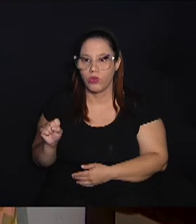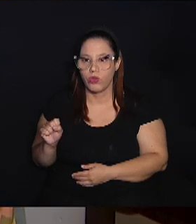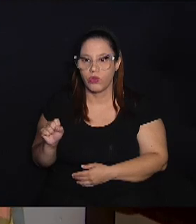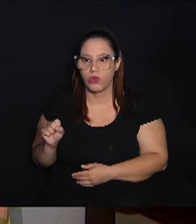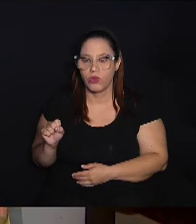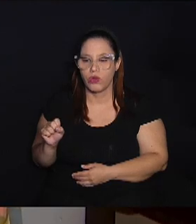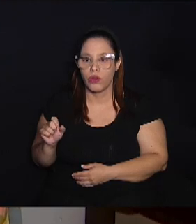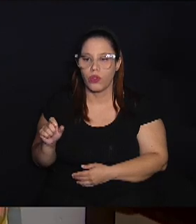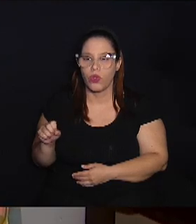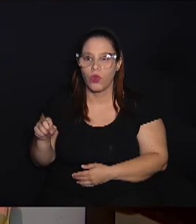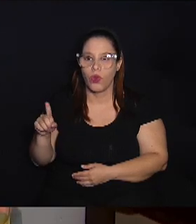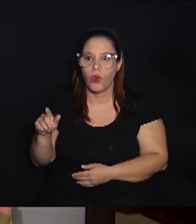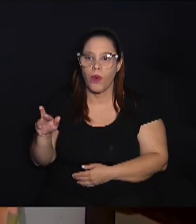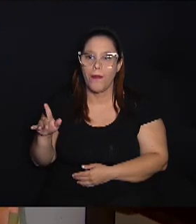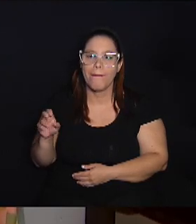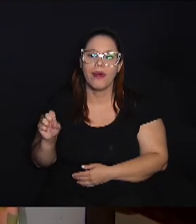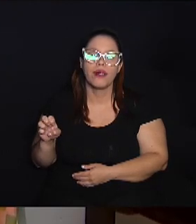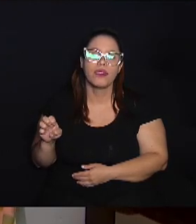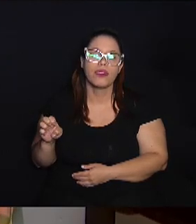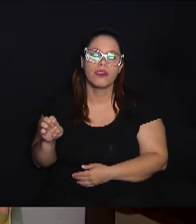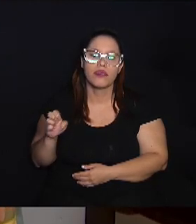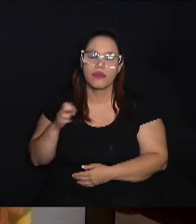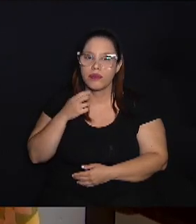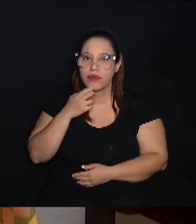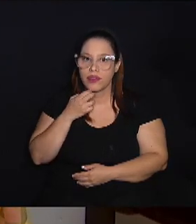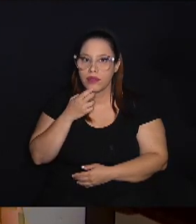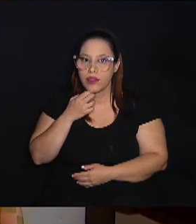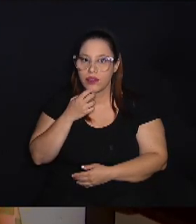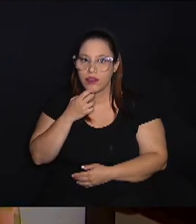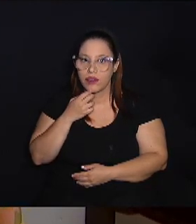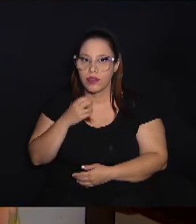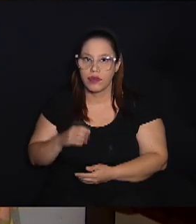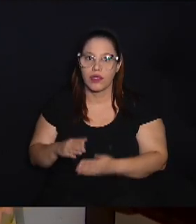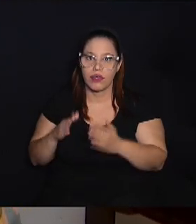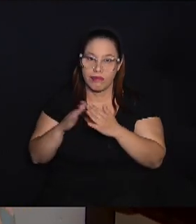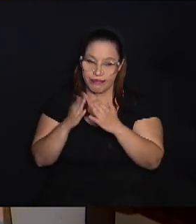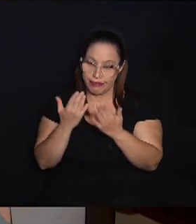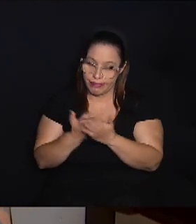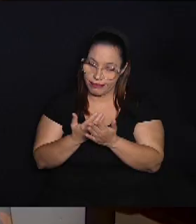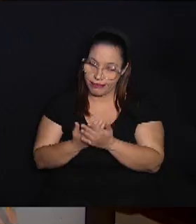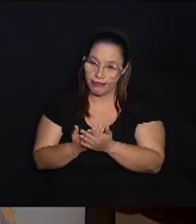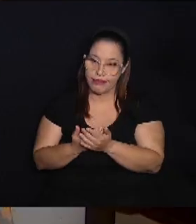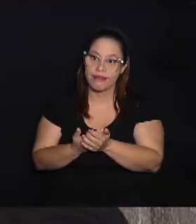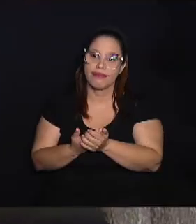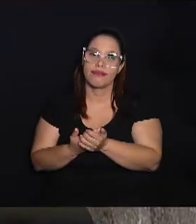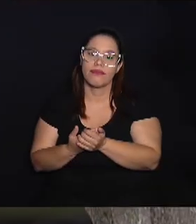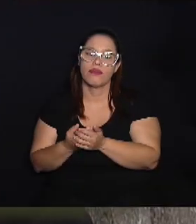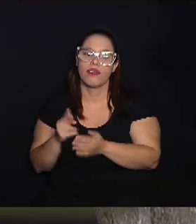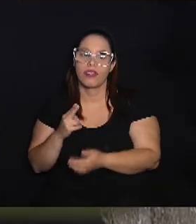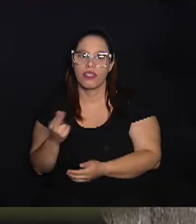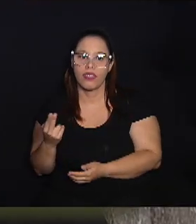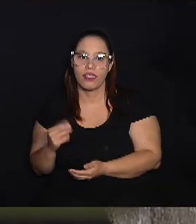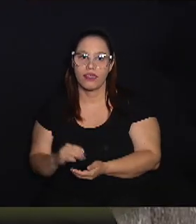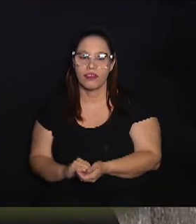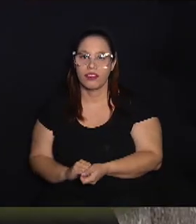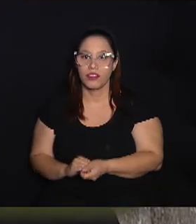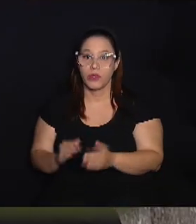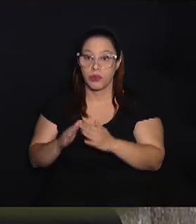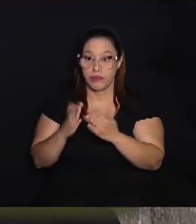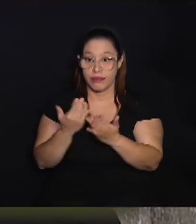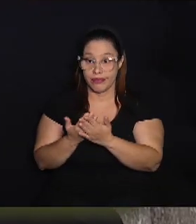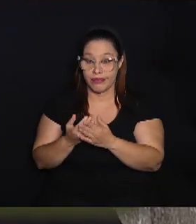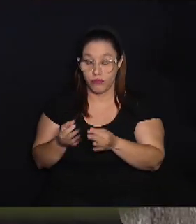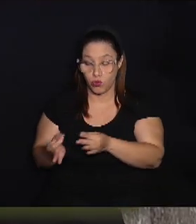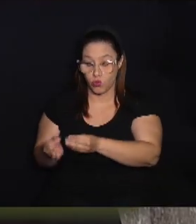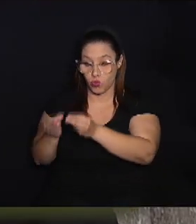houve várias comemorações e, dentre elas, a escola passou a ter esse nome. A escola, que leva o nome do